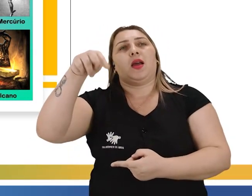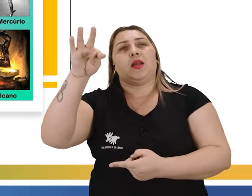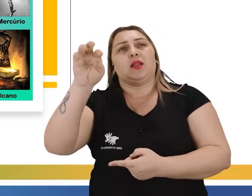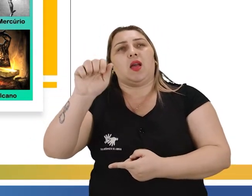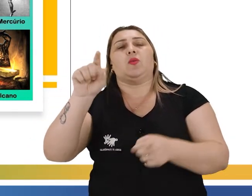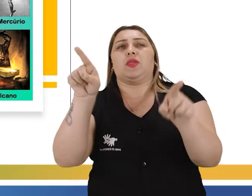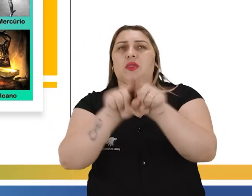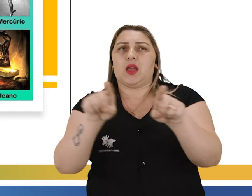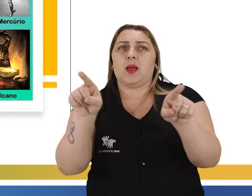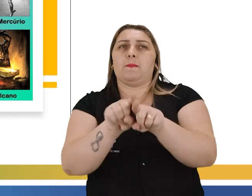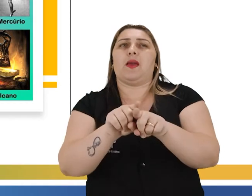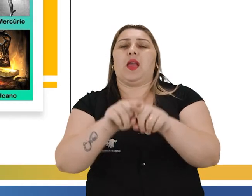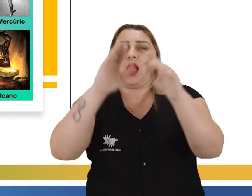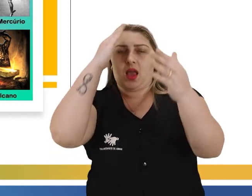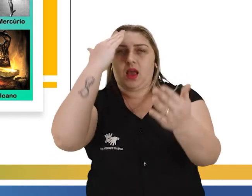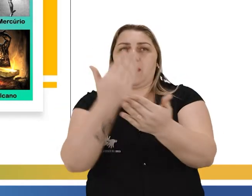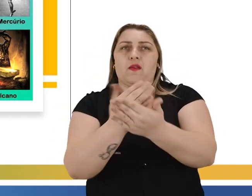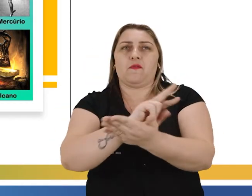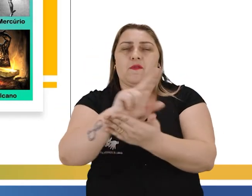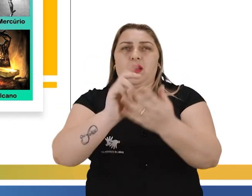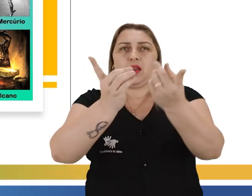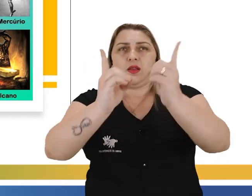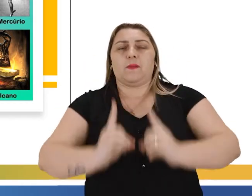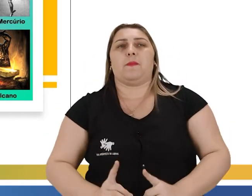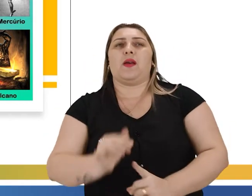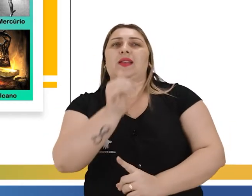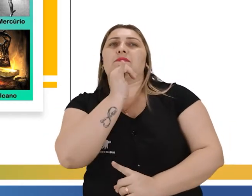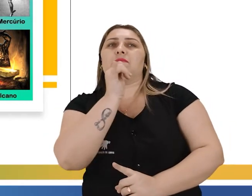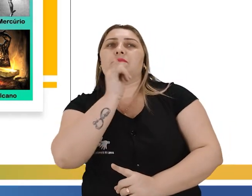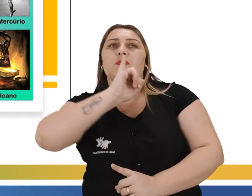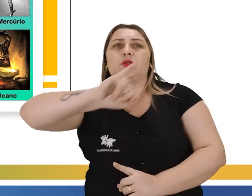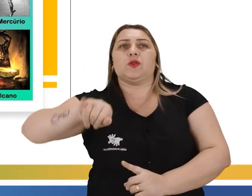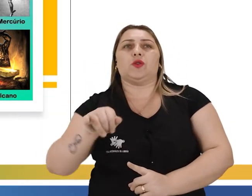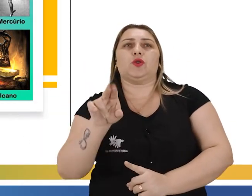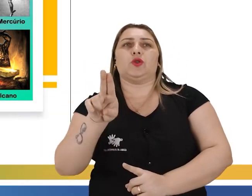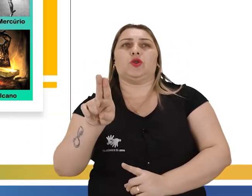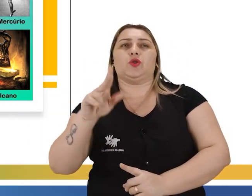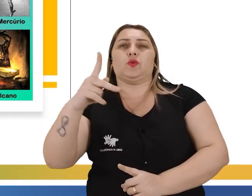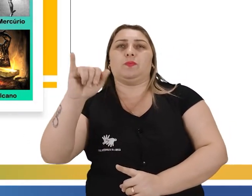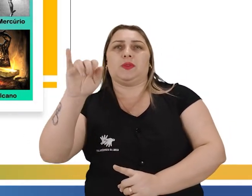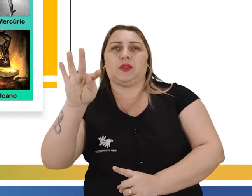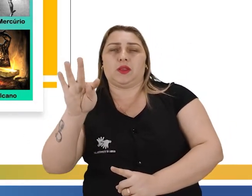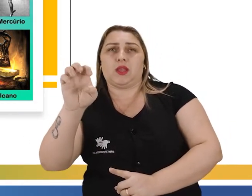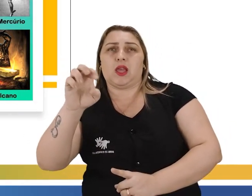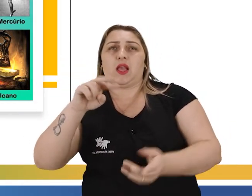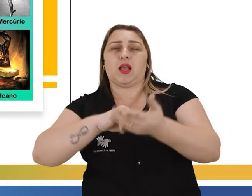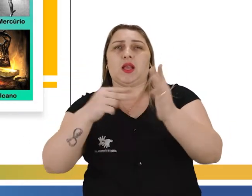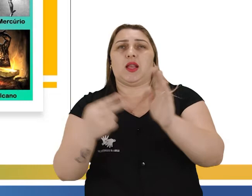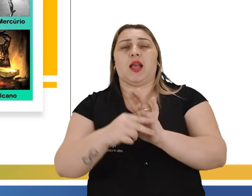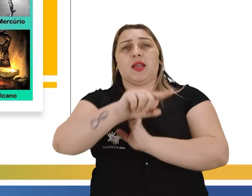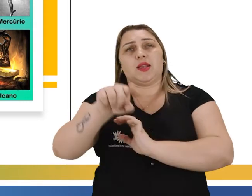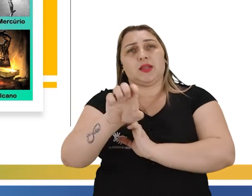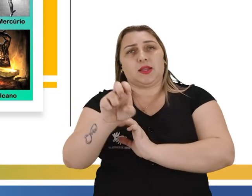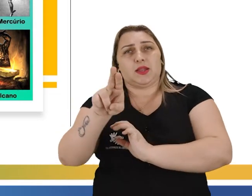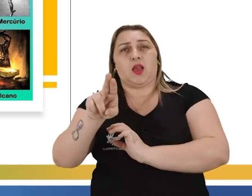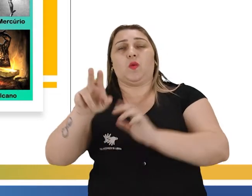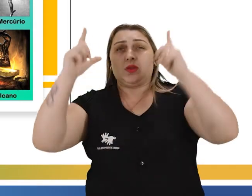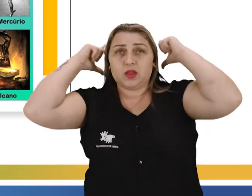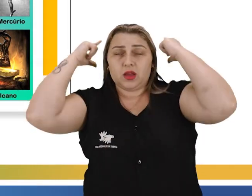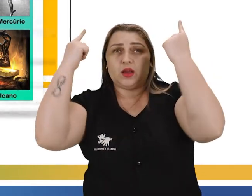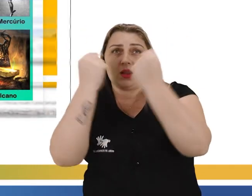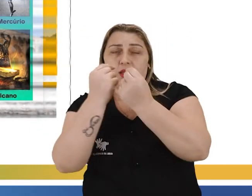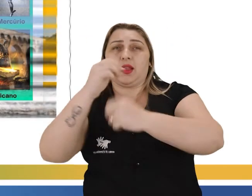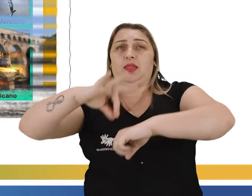politeístas e vão continuar, né? Por exemplo, Júpiter seria Zeus na Grécia.